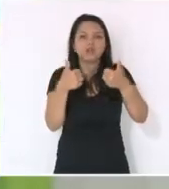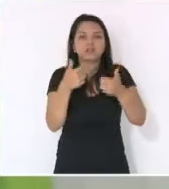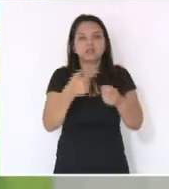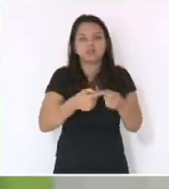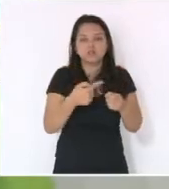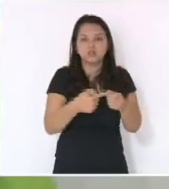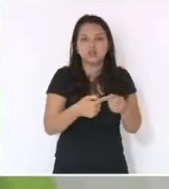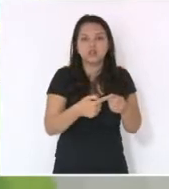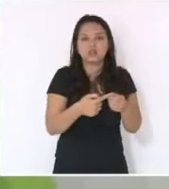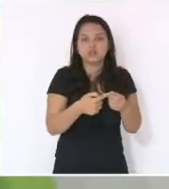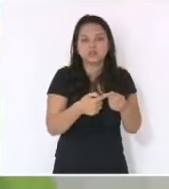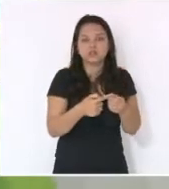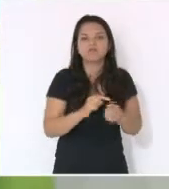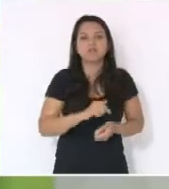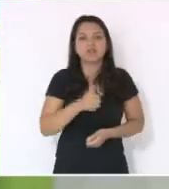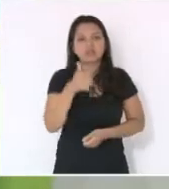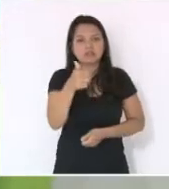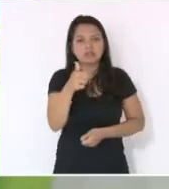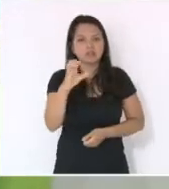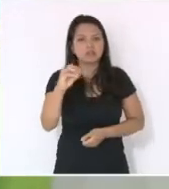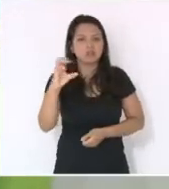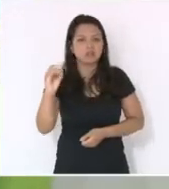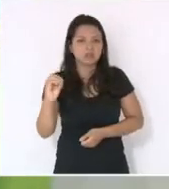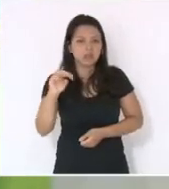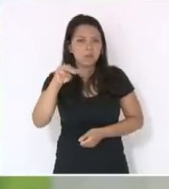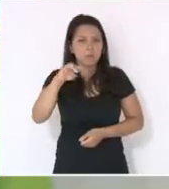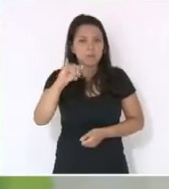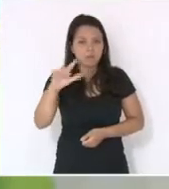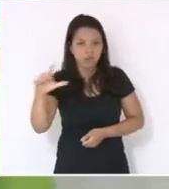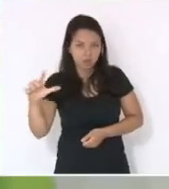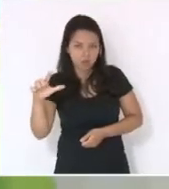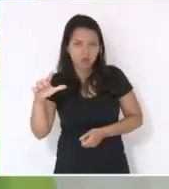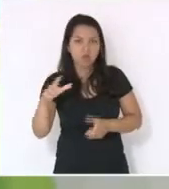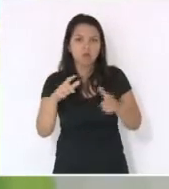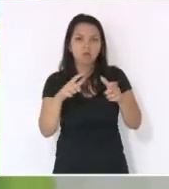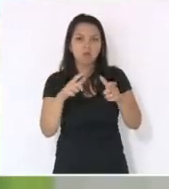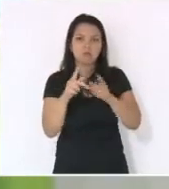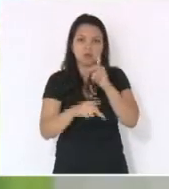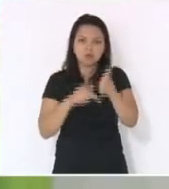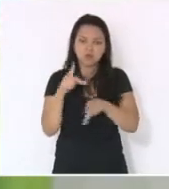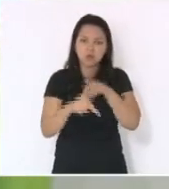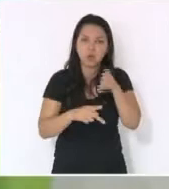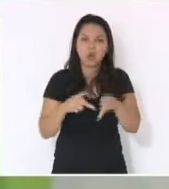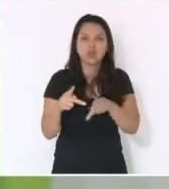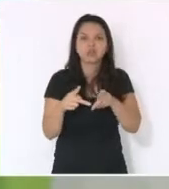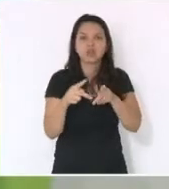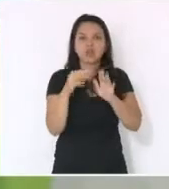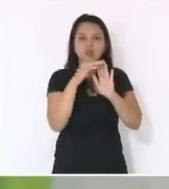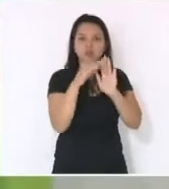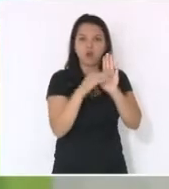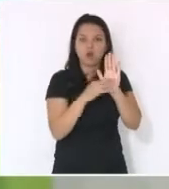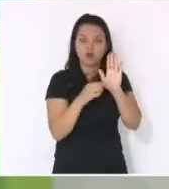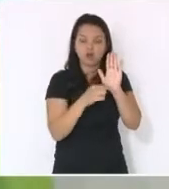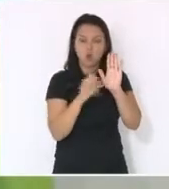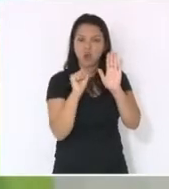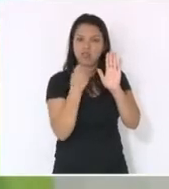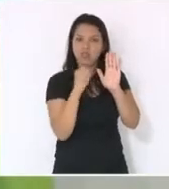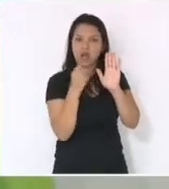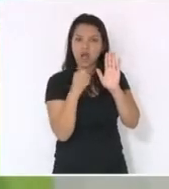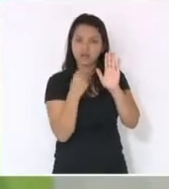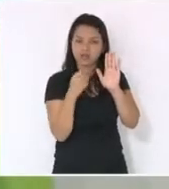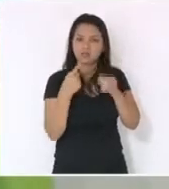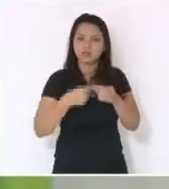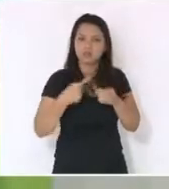Silvio. É hoje considerada a 8ª melhor cidade do Brasil para se viver, cidades abaixo de 100 mil habitantes. Isso é fruto